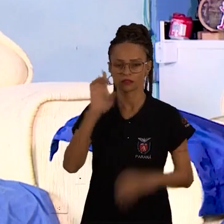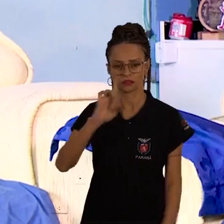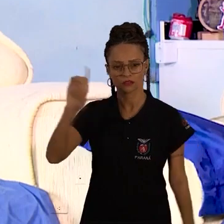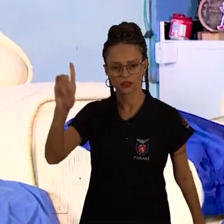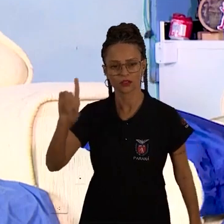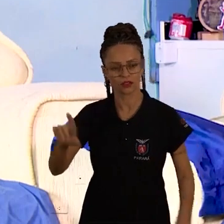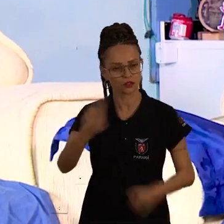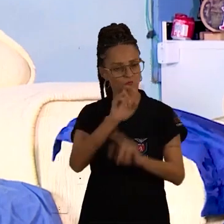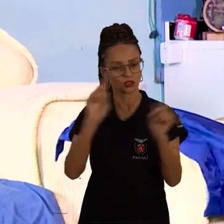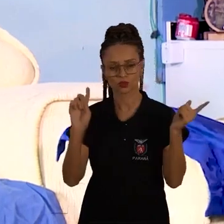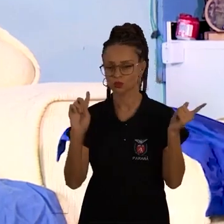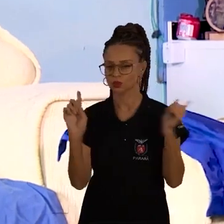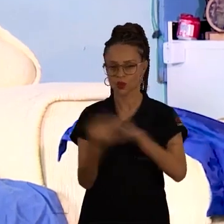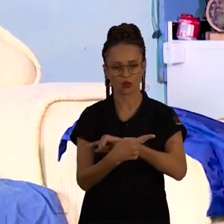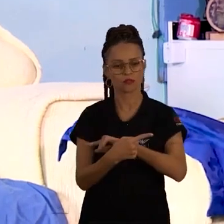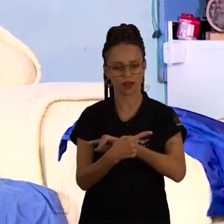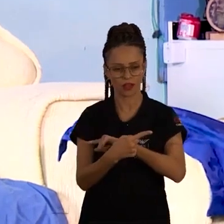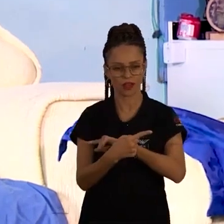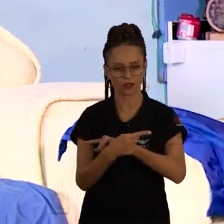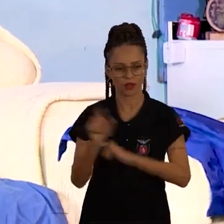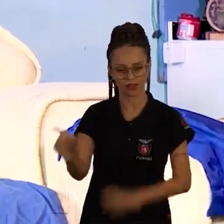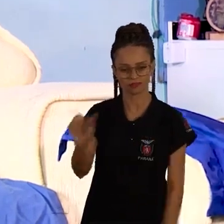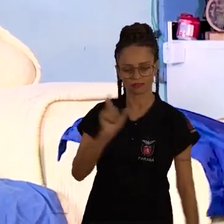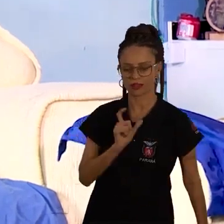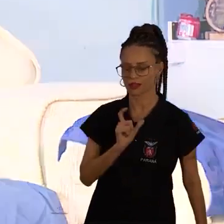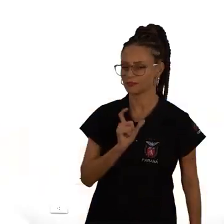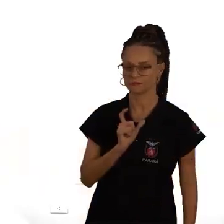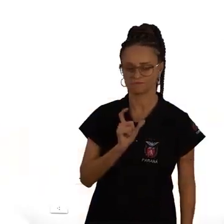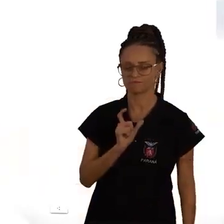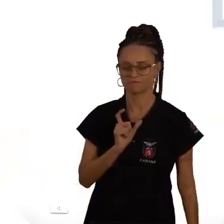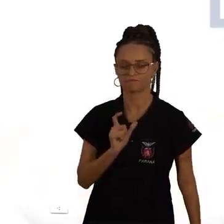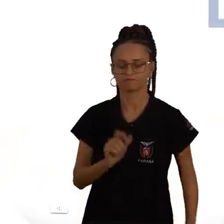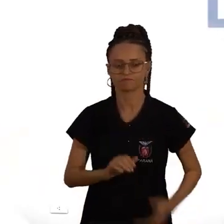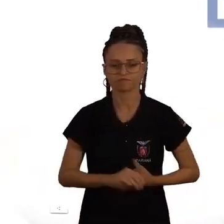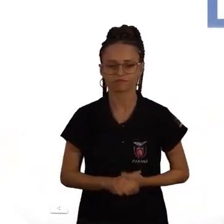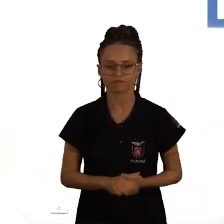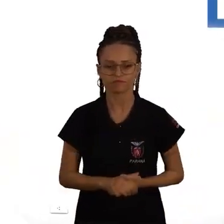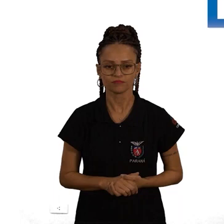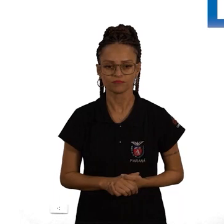foi totalmente o contrário do que eu ouvi naquela época, essa frase.